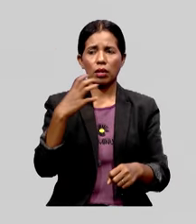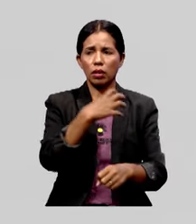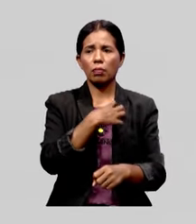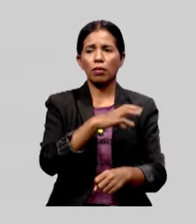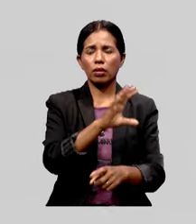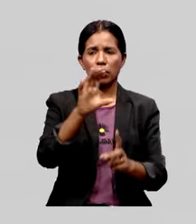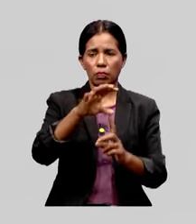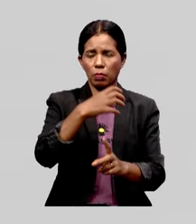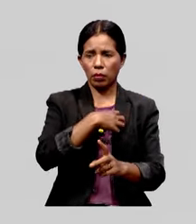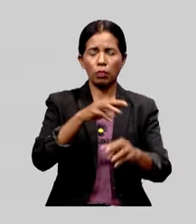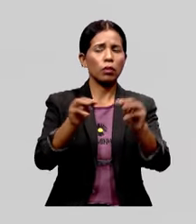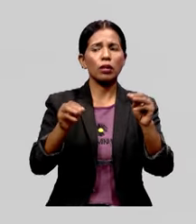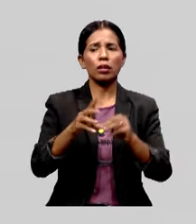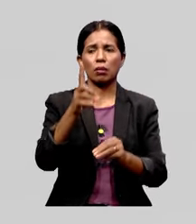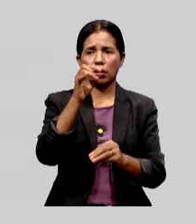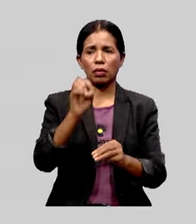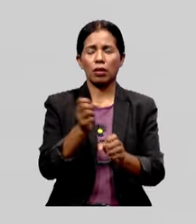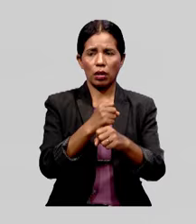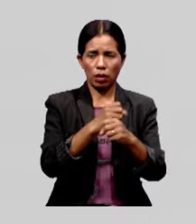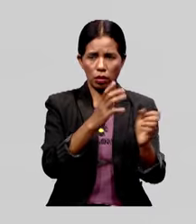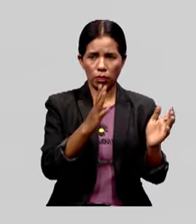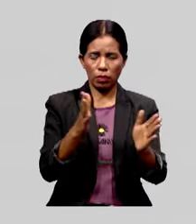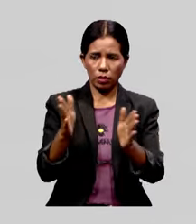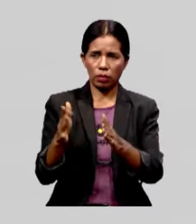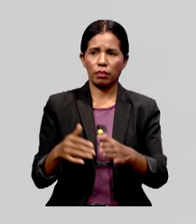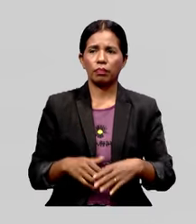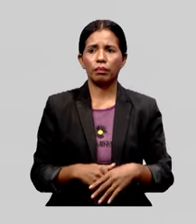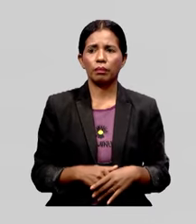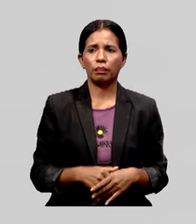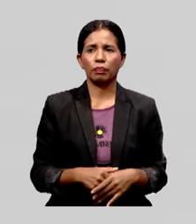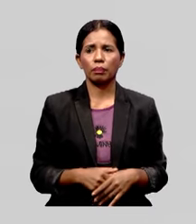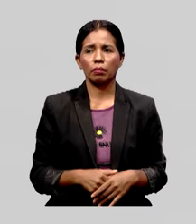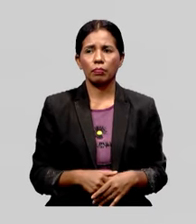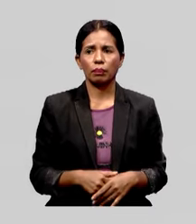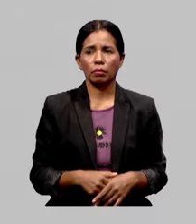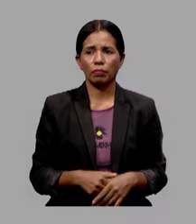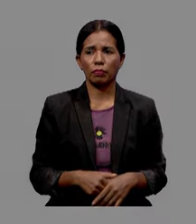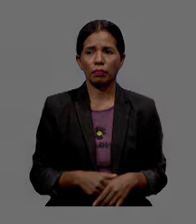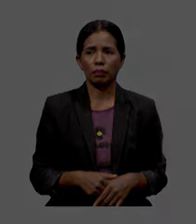Penitelli município dele, o de halo processo. João Carlos, Tito Silva, GMN.